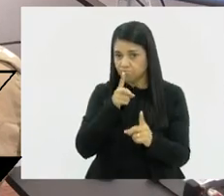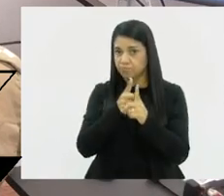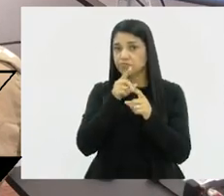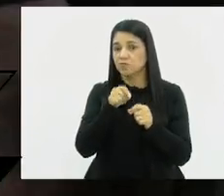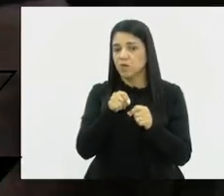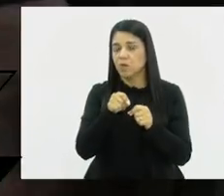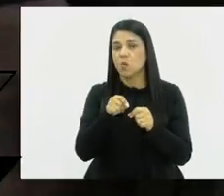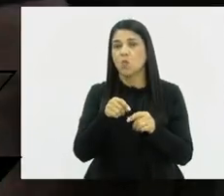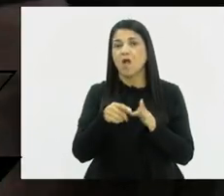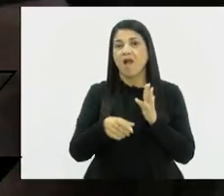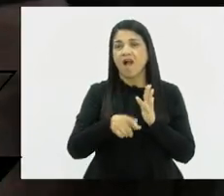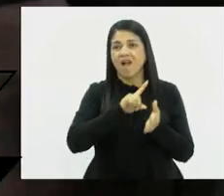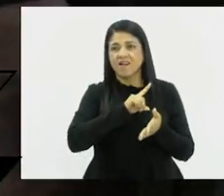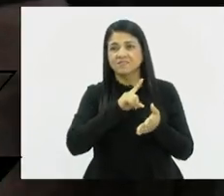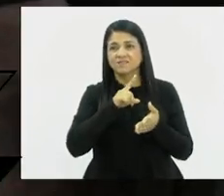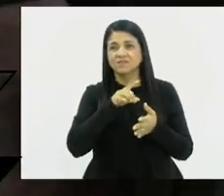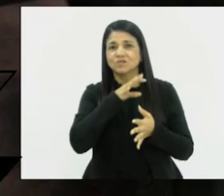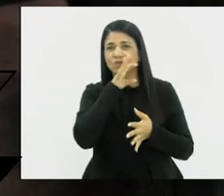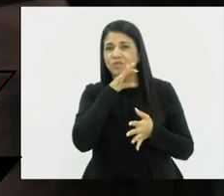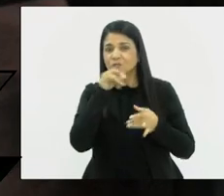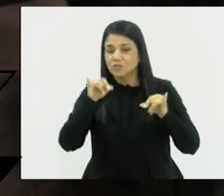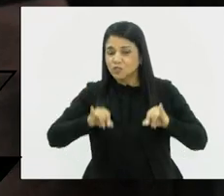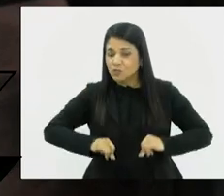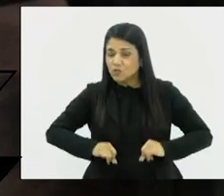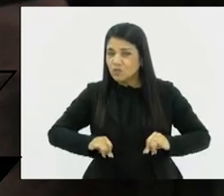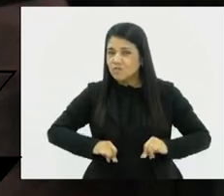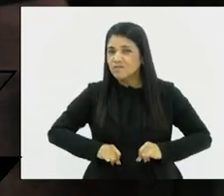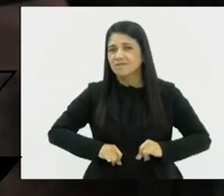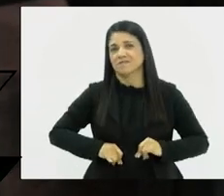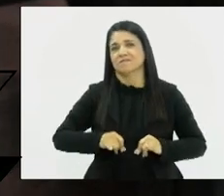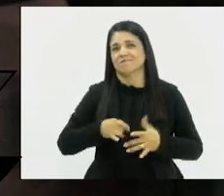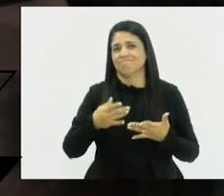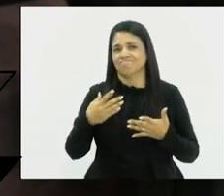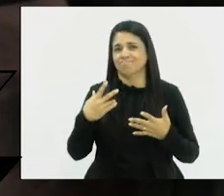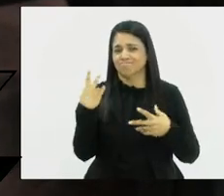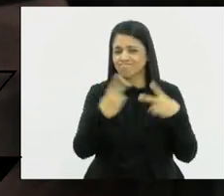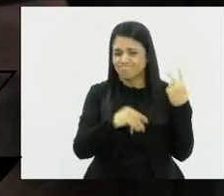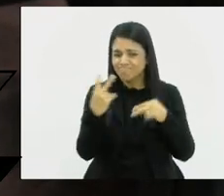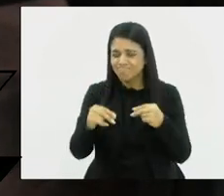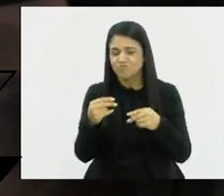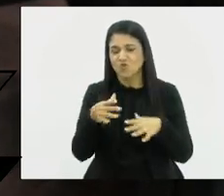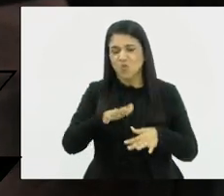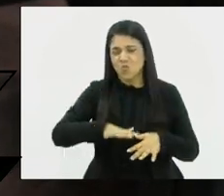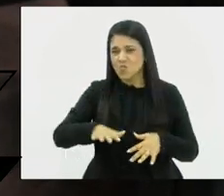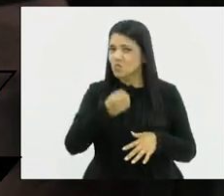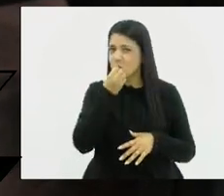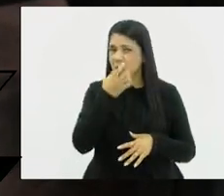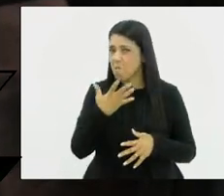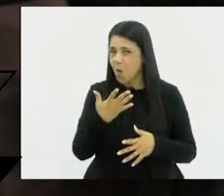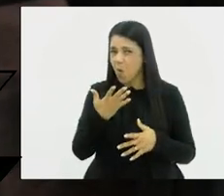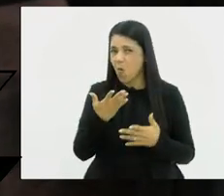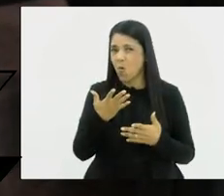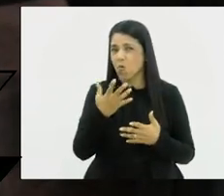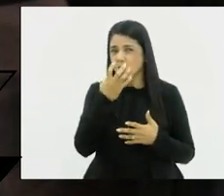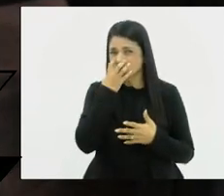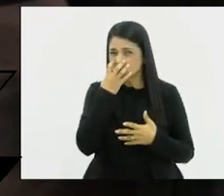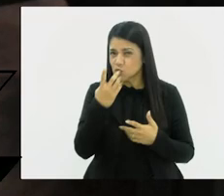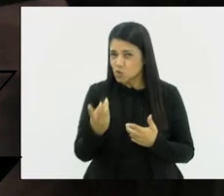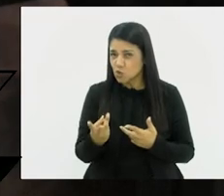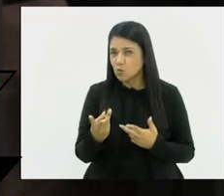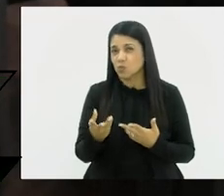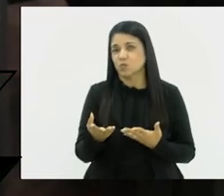já sofriam maus-tratos dentro de casa. Eles estavam em um ambiente insalubre, eles estavam